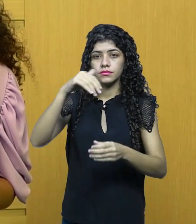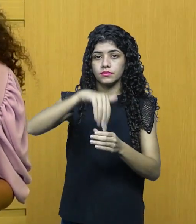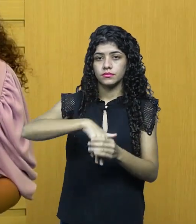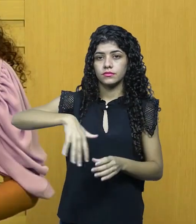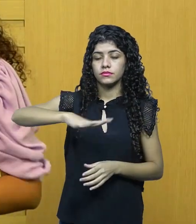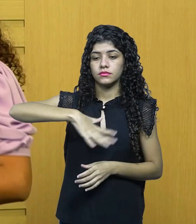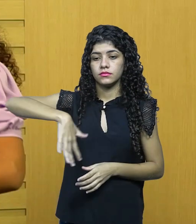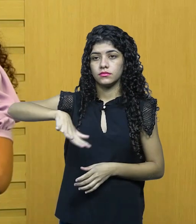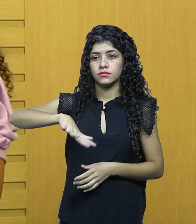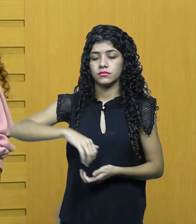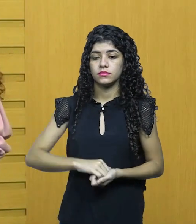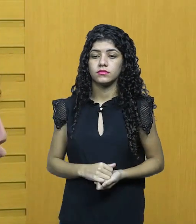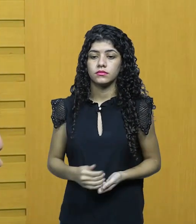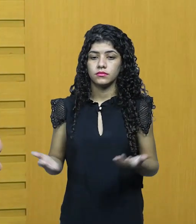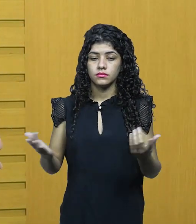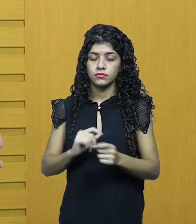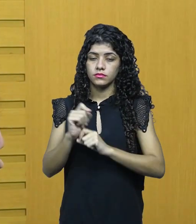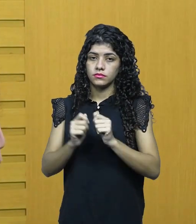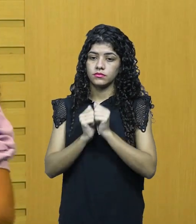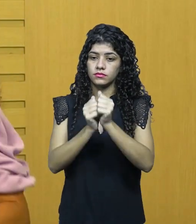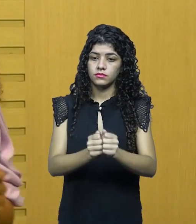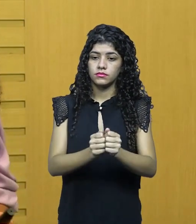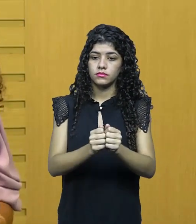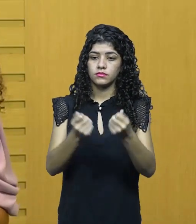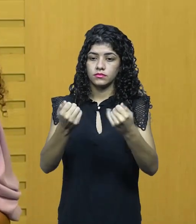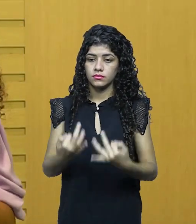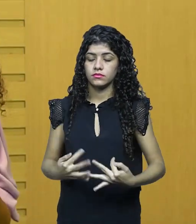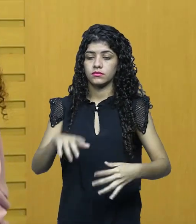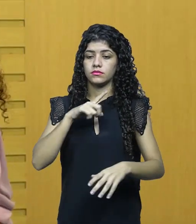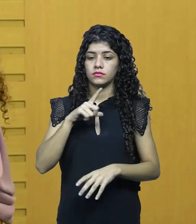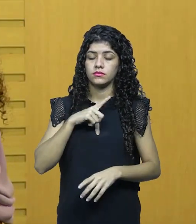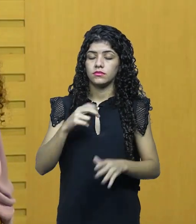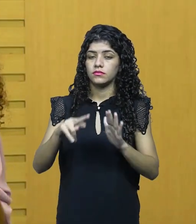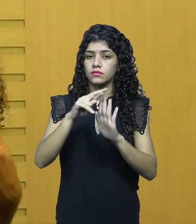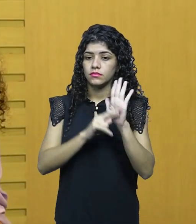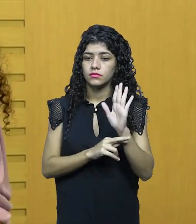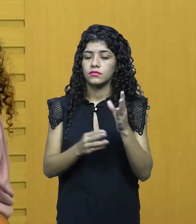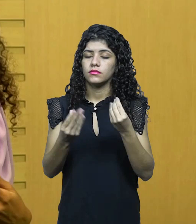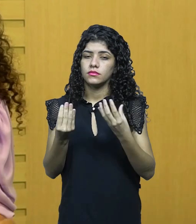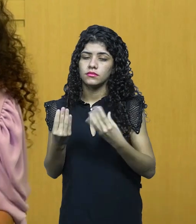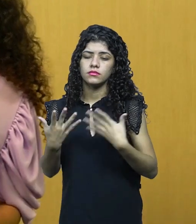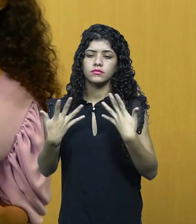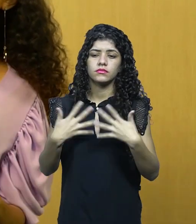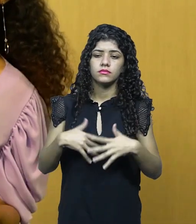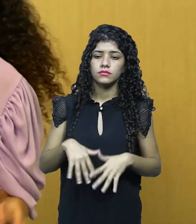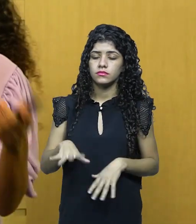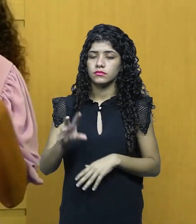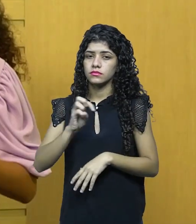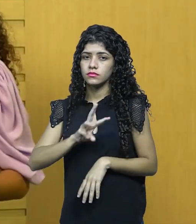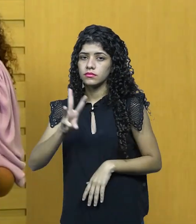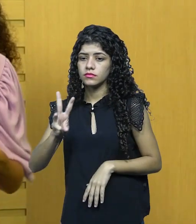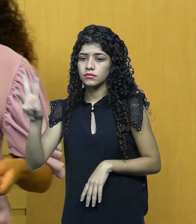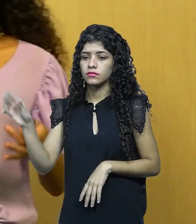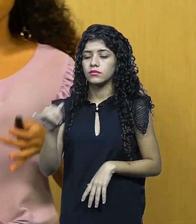lugar geral. Sobre cabeçalho complementar. Gente, na internet tem muito assunto sobre essas regras, tem muito blog que vai dar